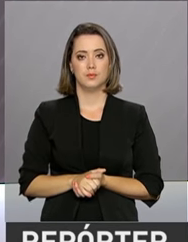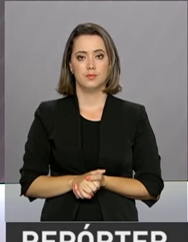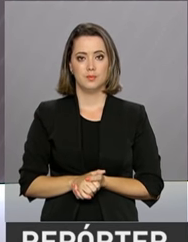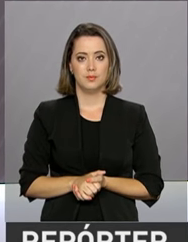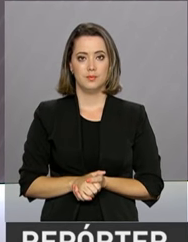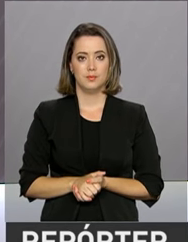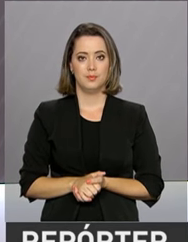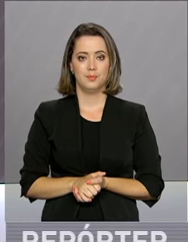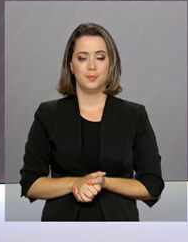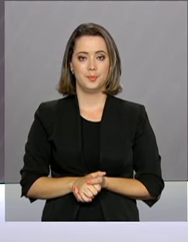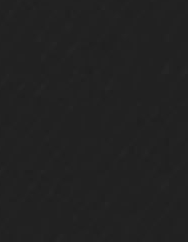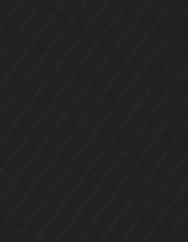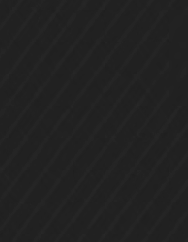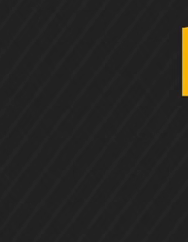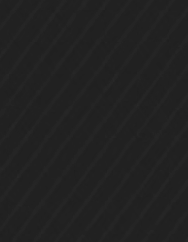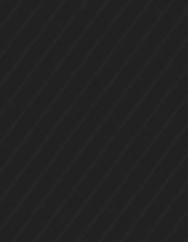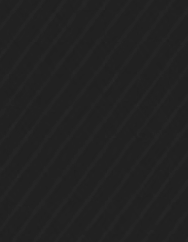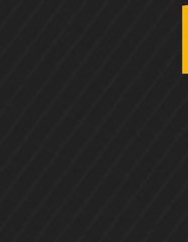federal